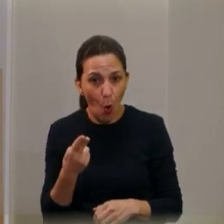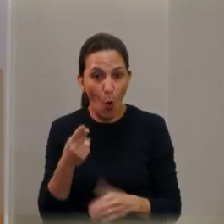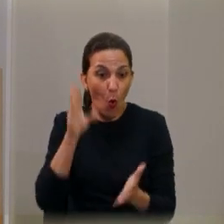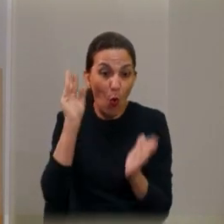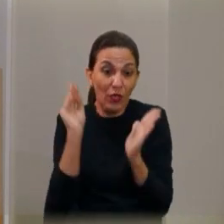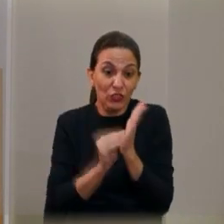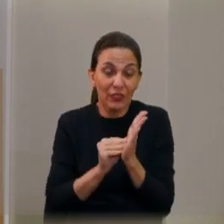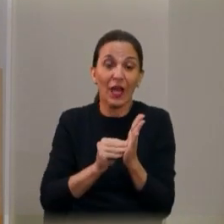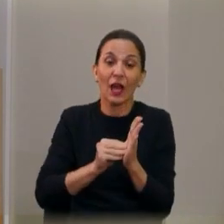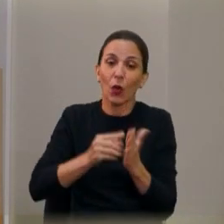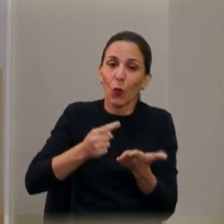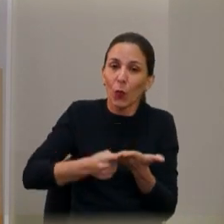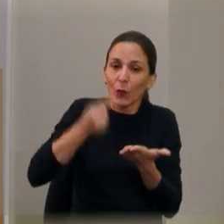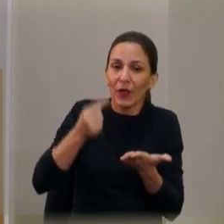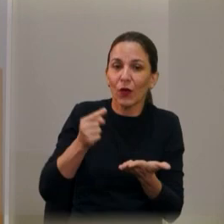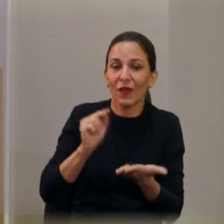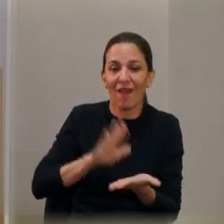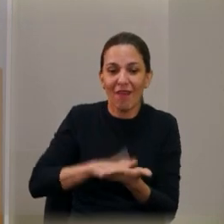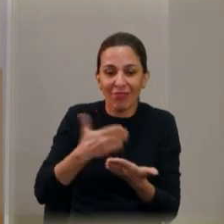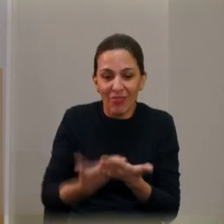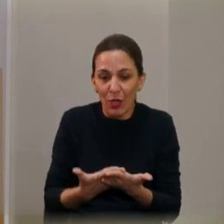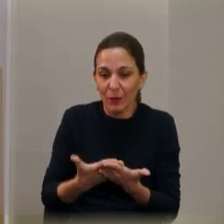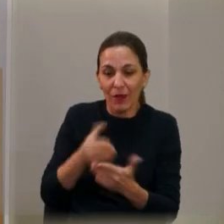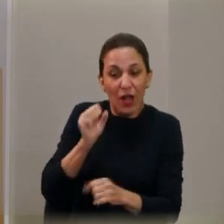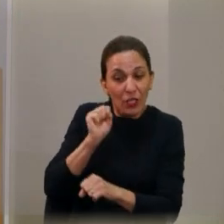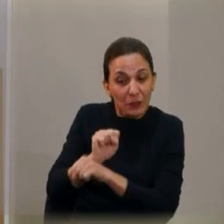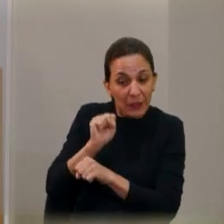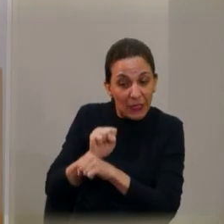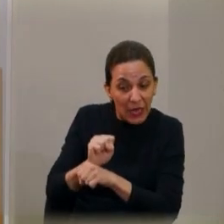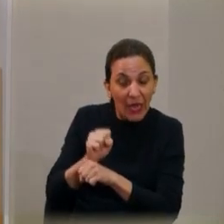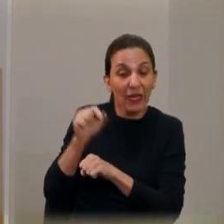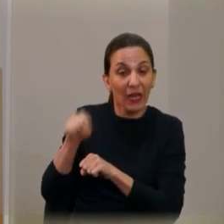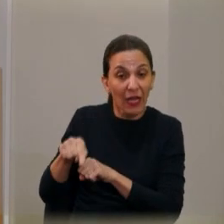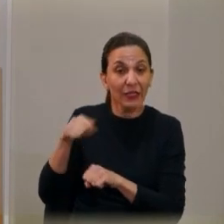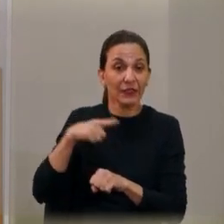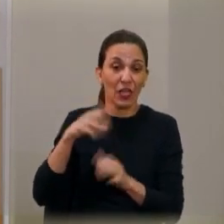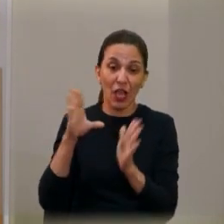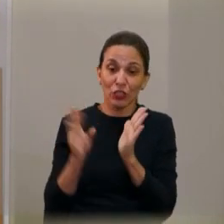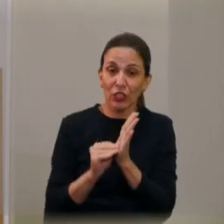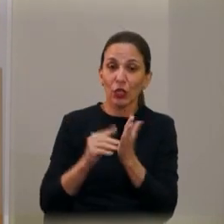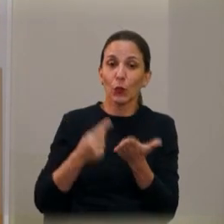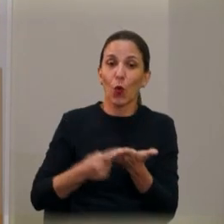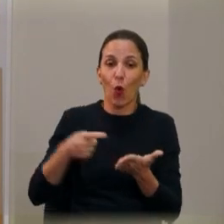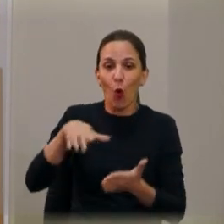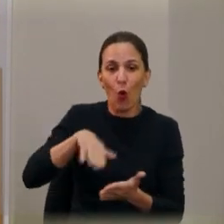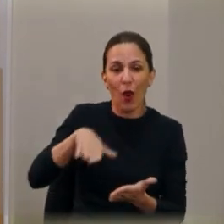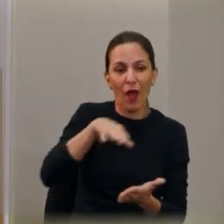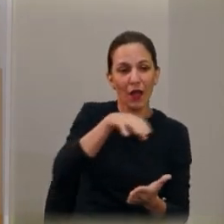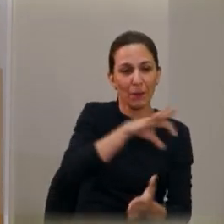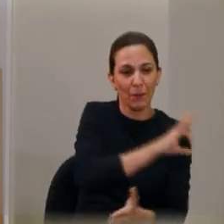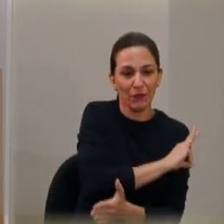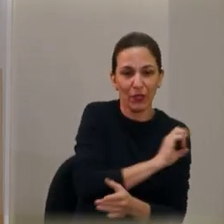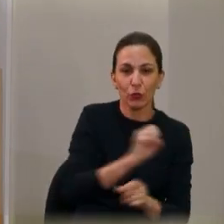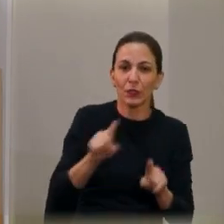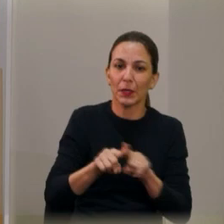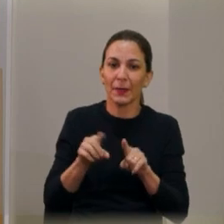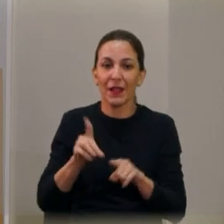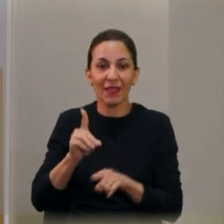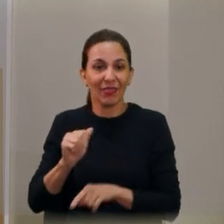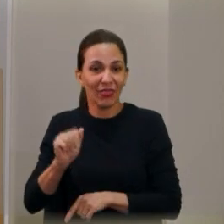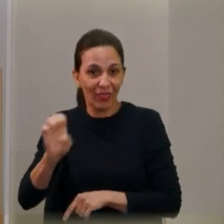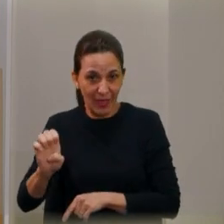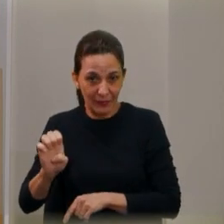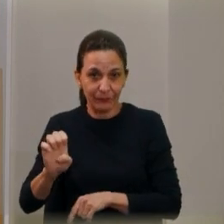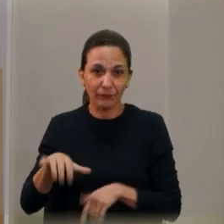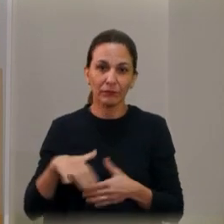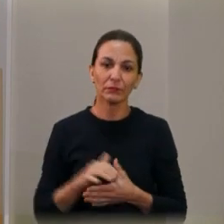agendamento para que essa esse intérprete esteja esperando a pessoa seja no Passo Municipal eu seja no DAE então Tô levantando essa demanda